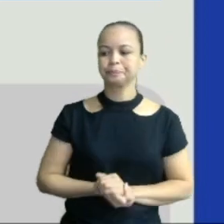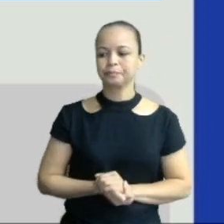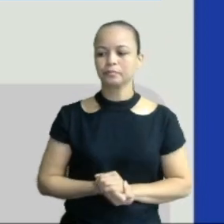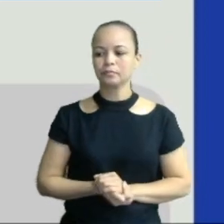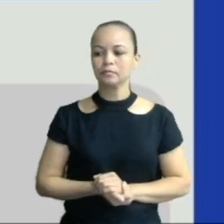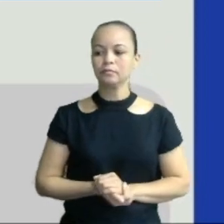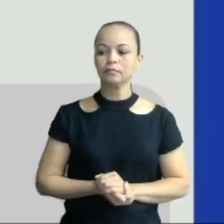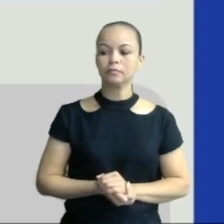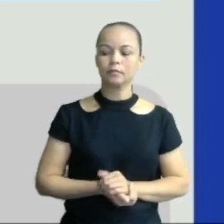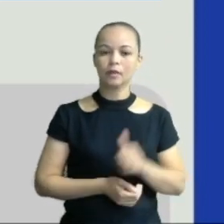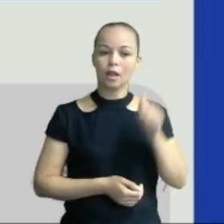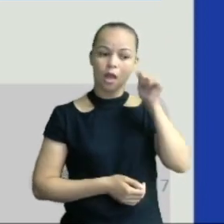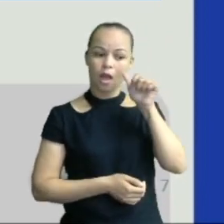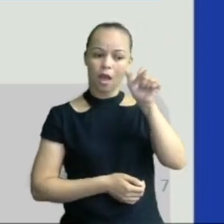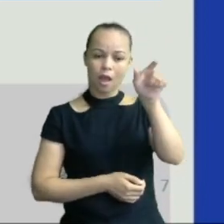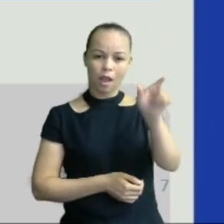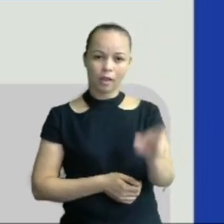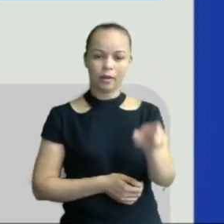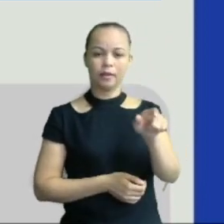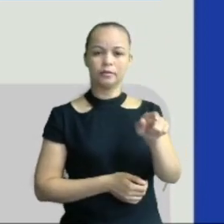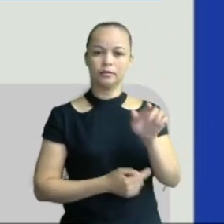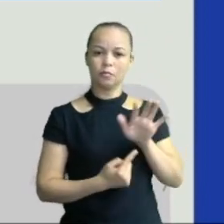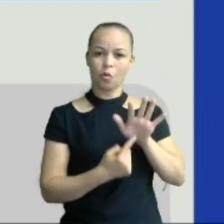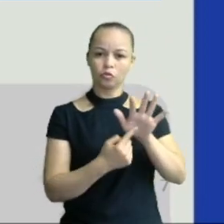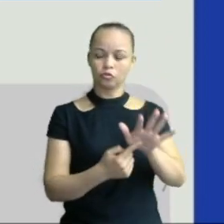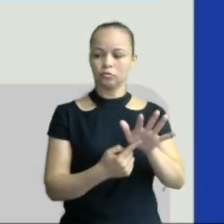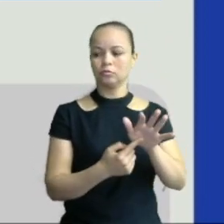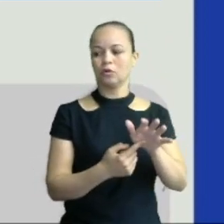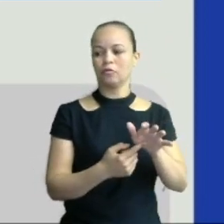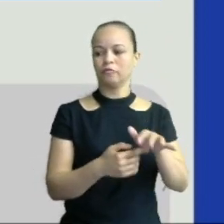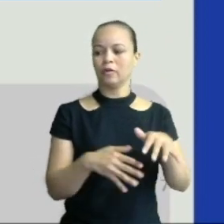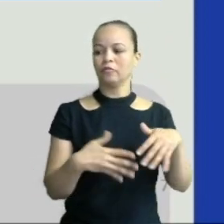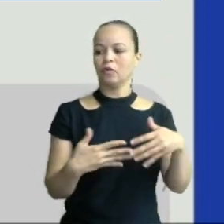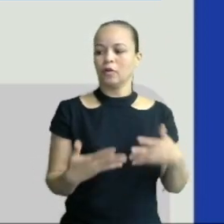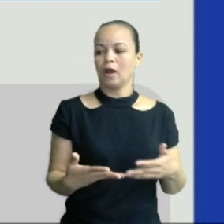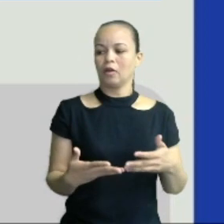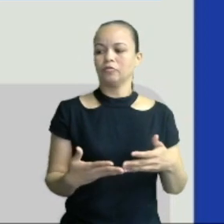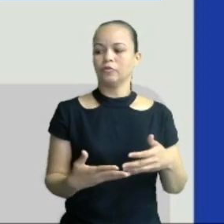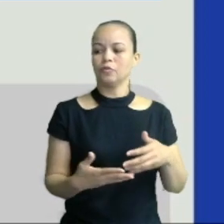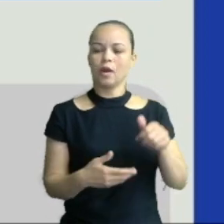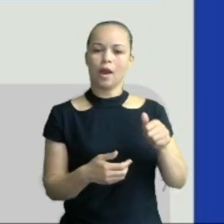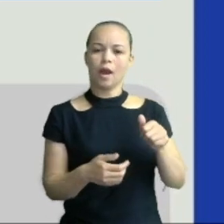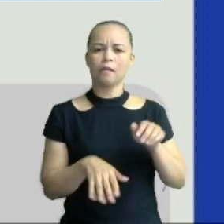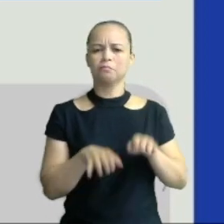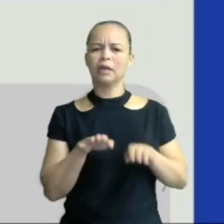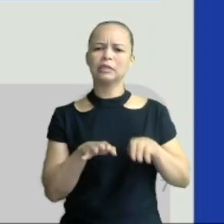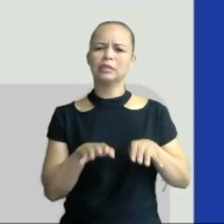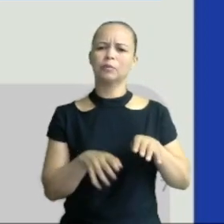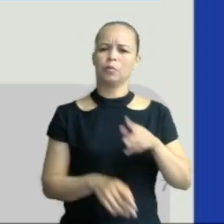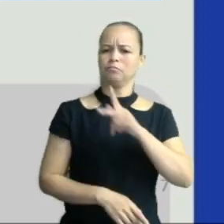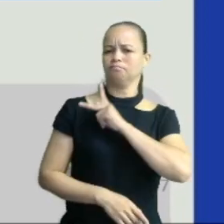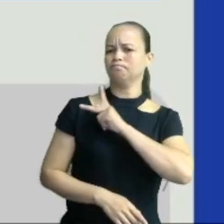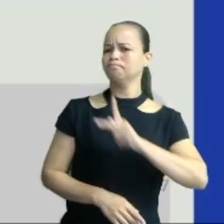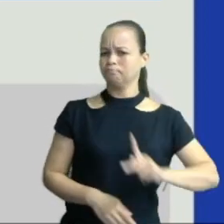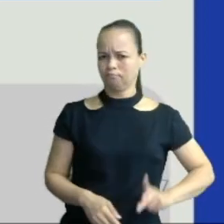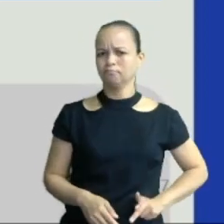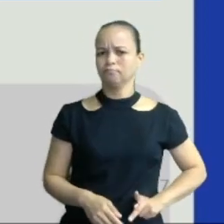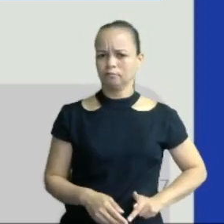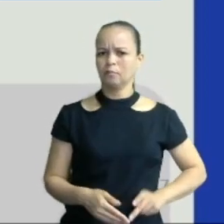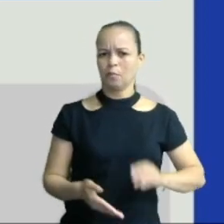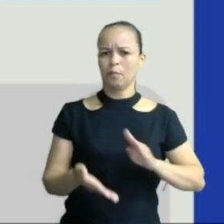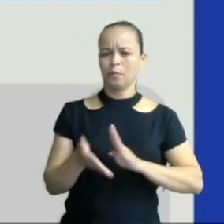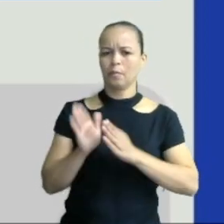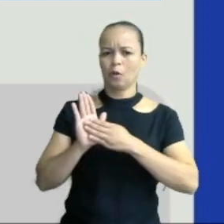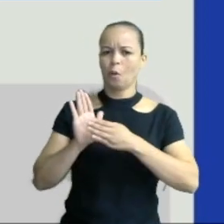se mostrou favorável à medida proposta pela vereadora.